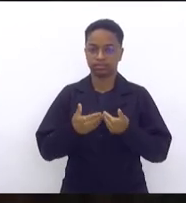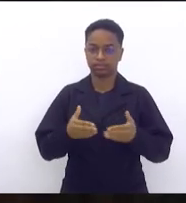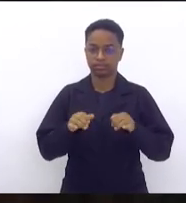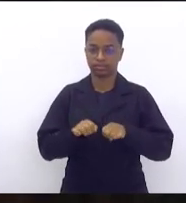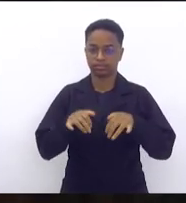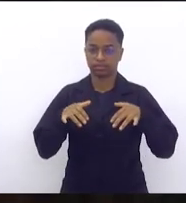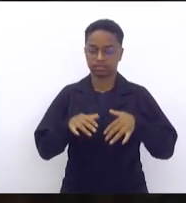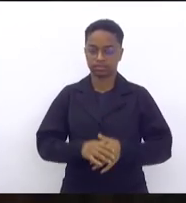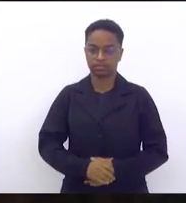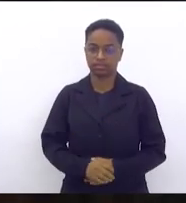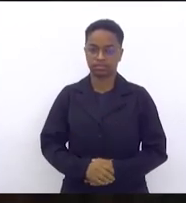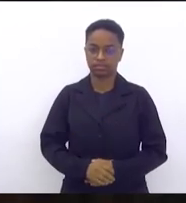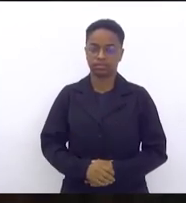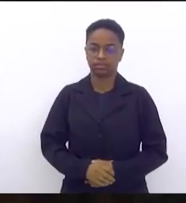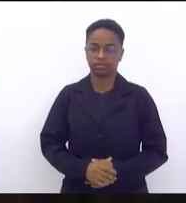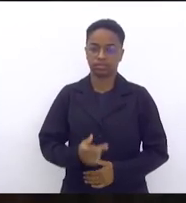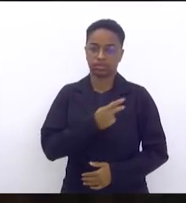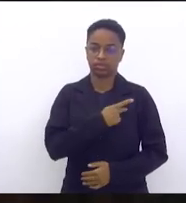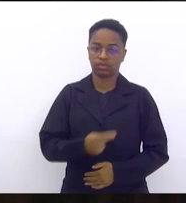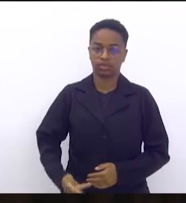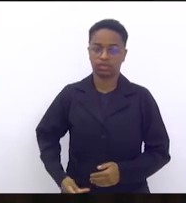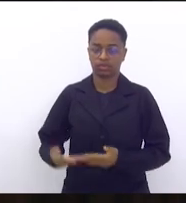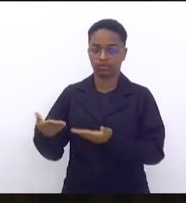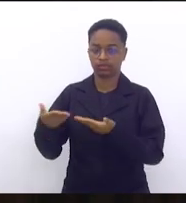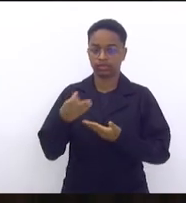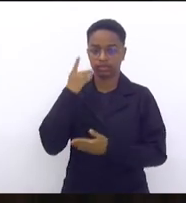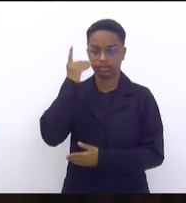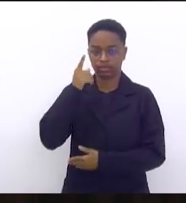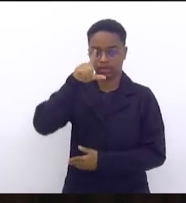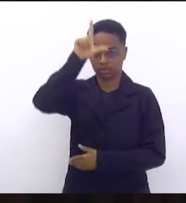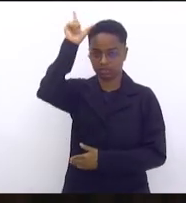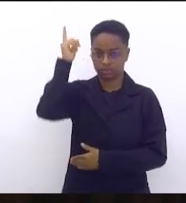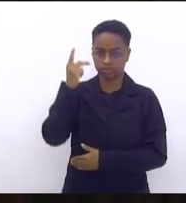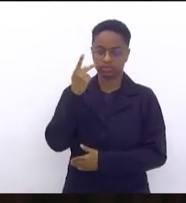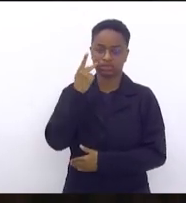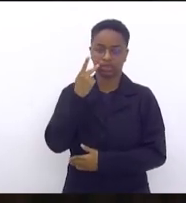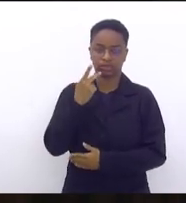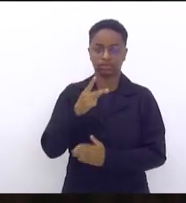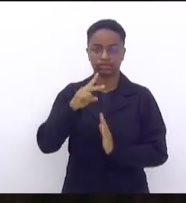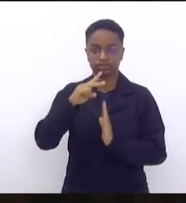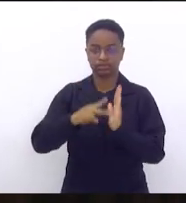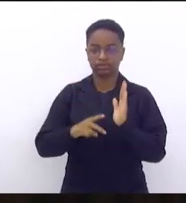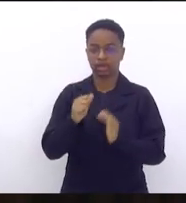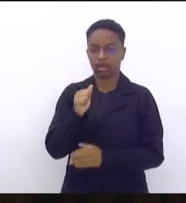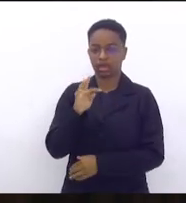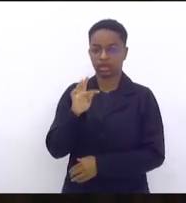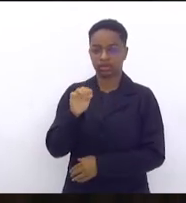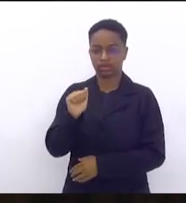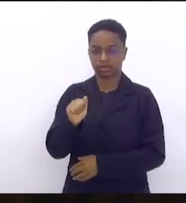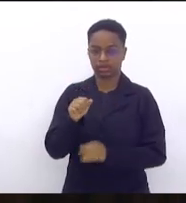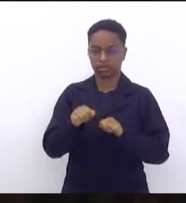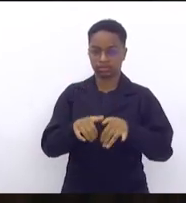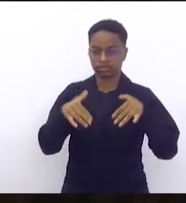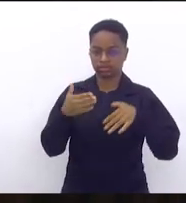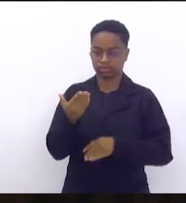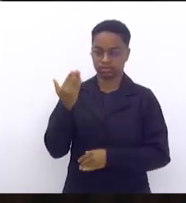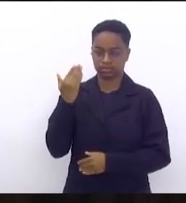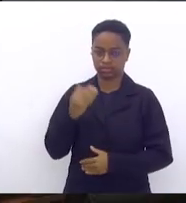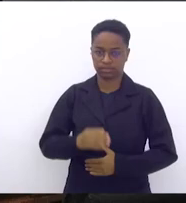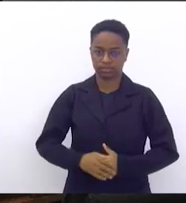sessão. A presidência convida o nobre deputado Luiz Paulo para fazer a leitura da ata da sessão